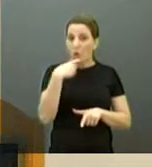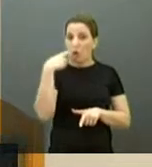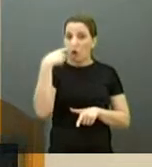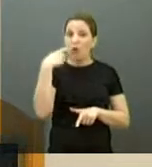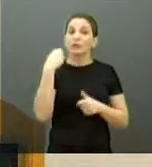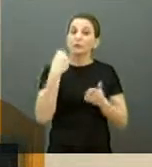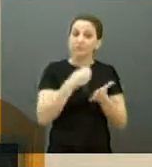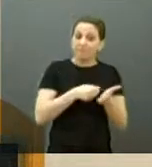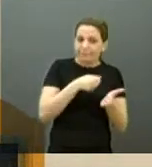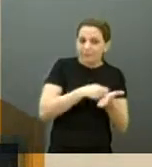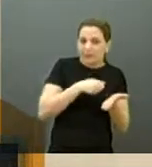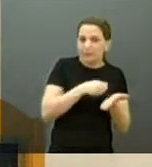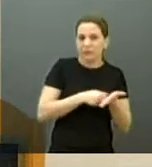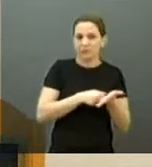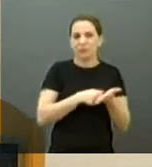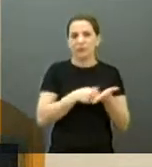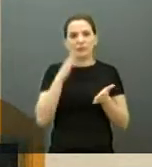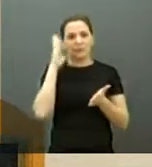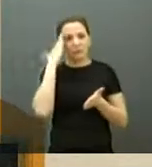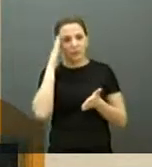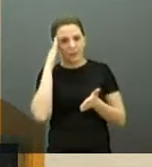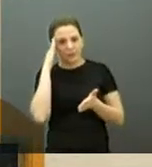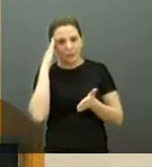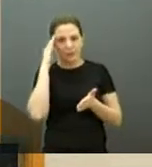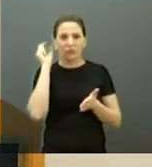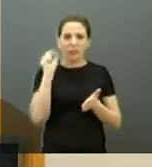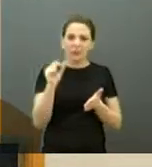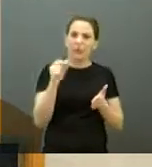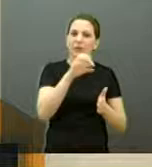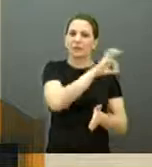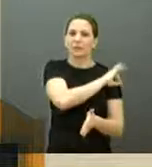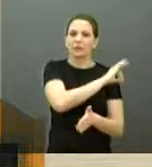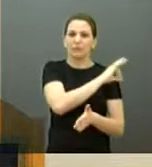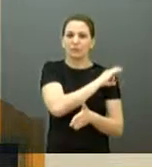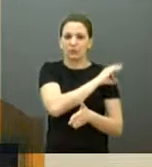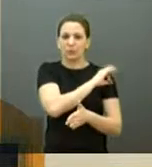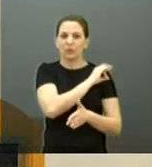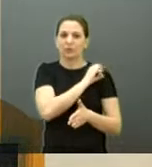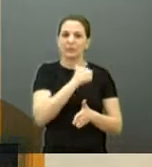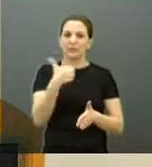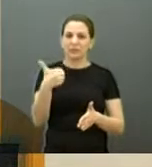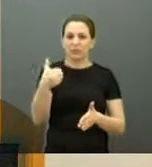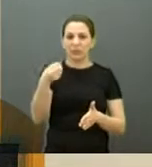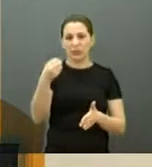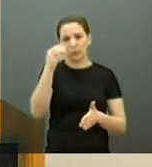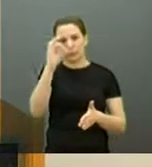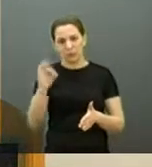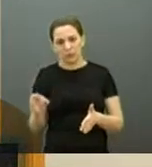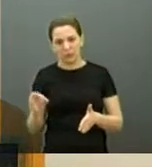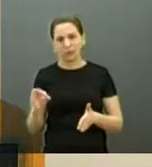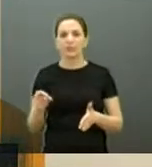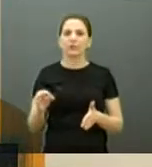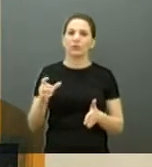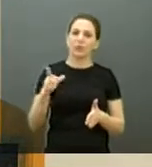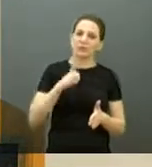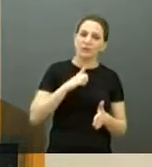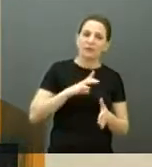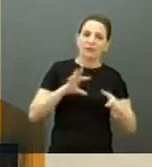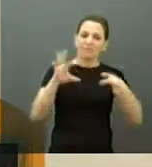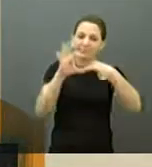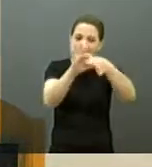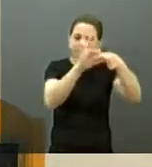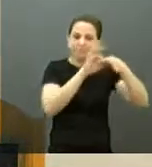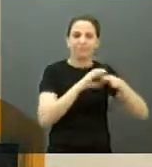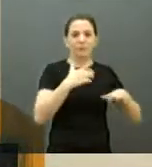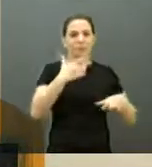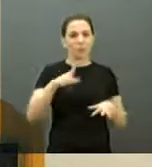cumpridas, já existe um entendimento tácito com a prefeitura que 100% desses profissionais têm outros vínculos,